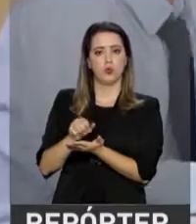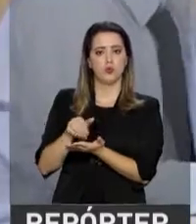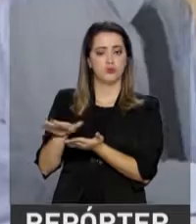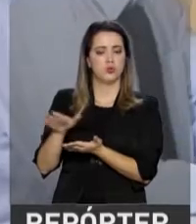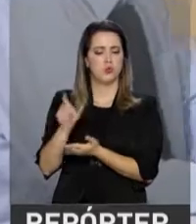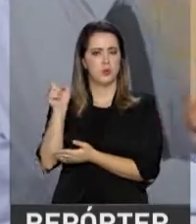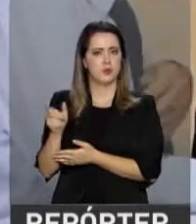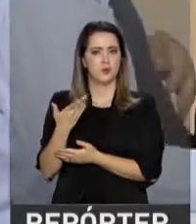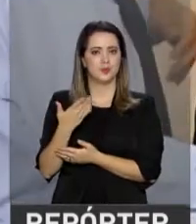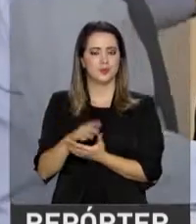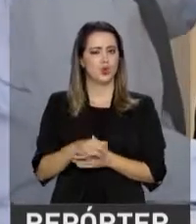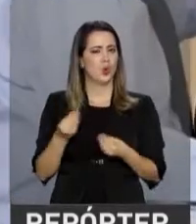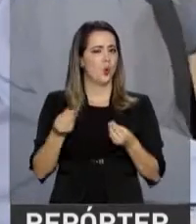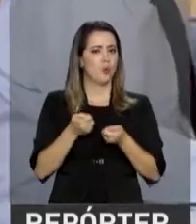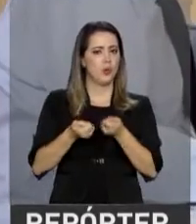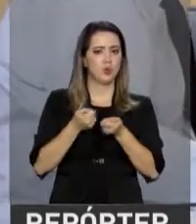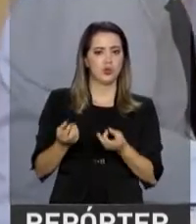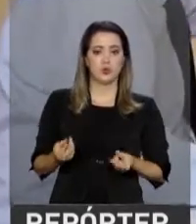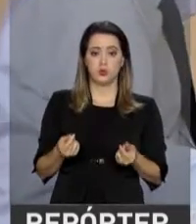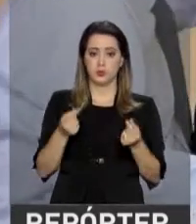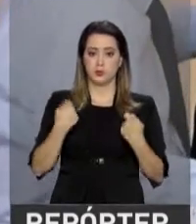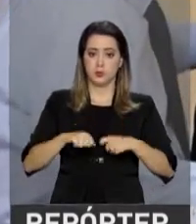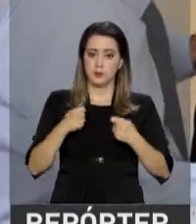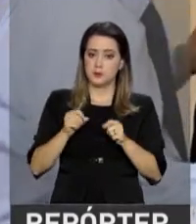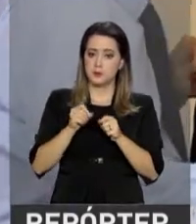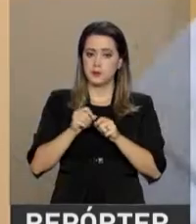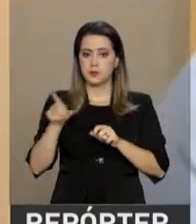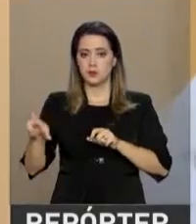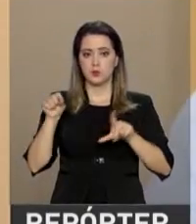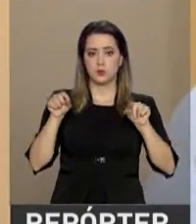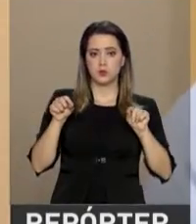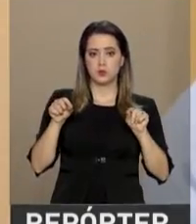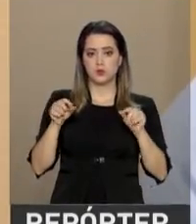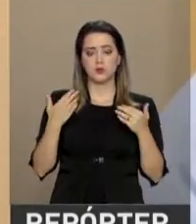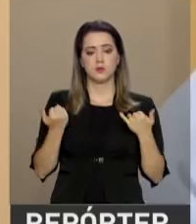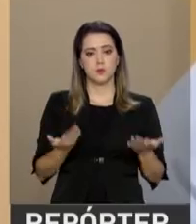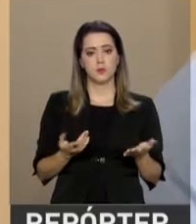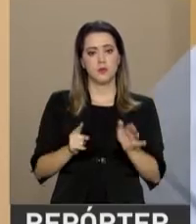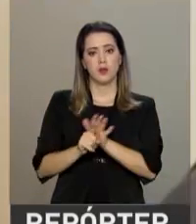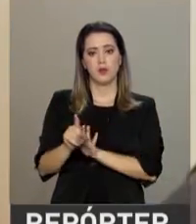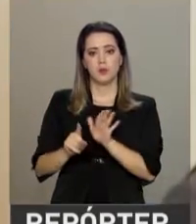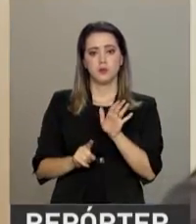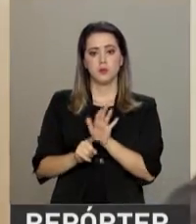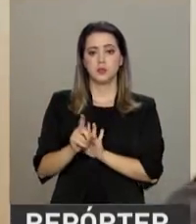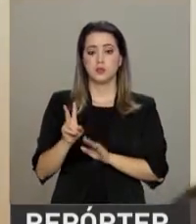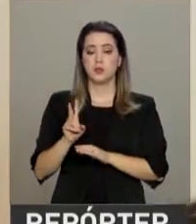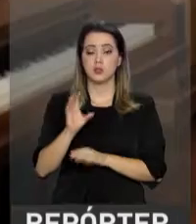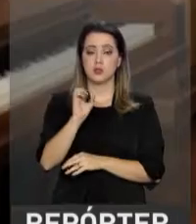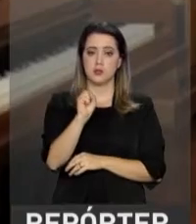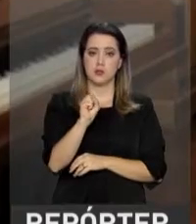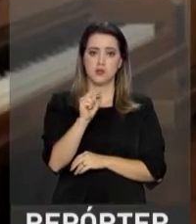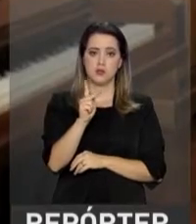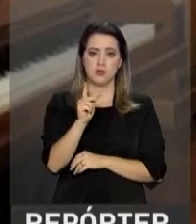não estourar o orçamento, as famílias precisam fazer escolhas. Uma pesquisa do Serviço de Proteção ao Crédito,